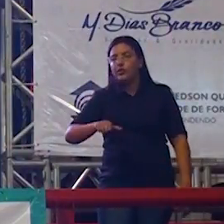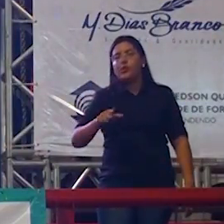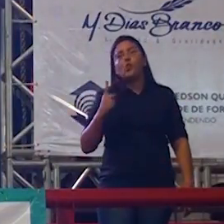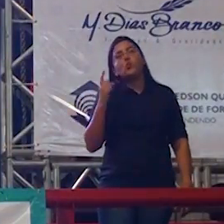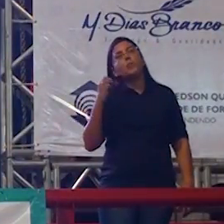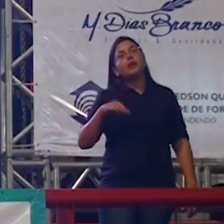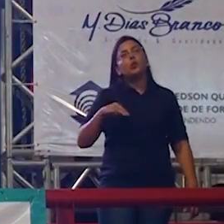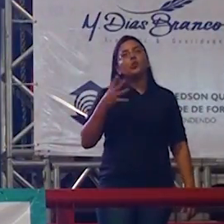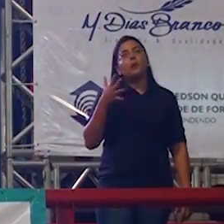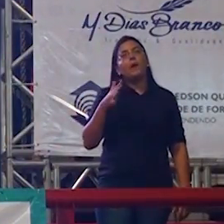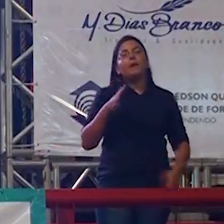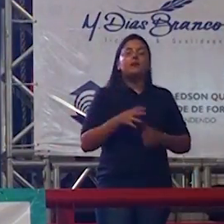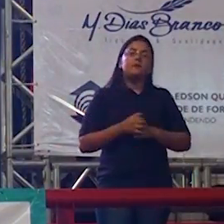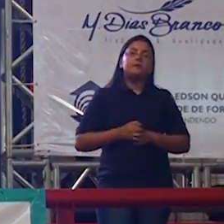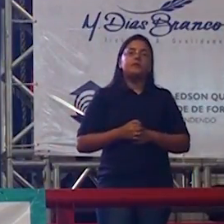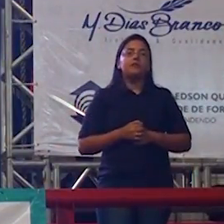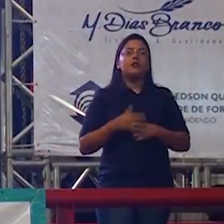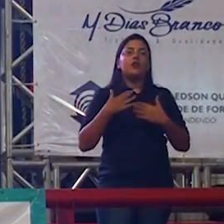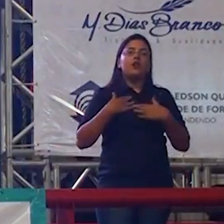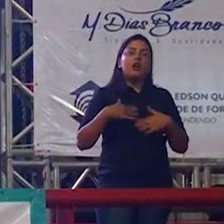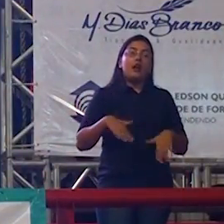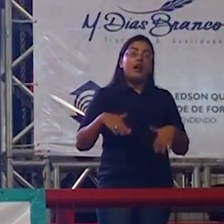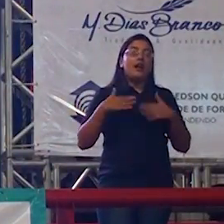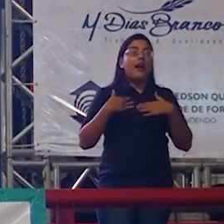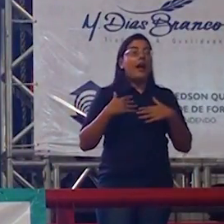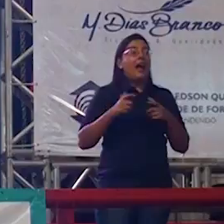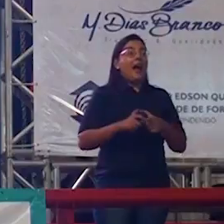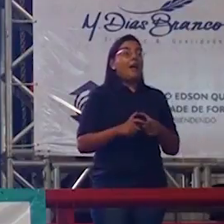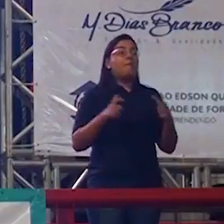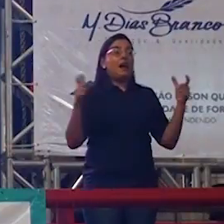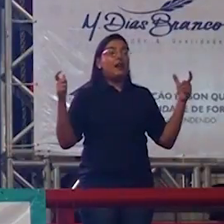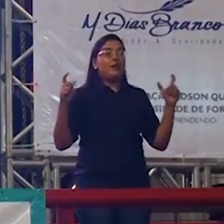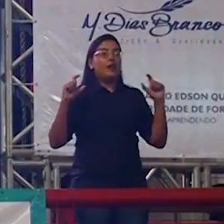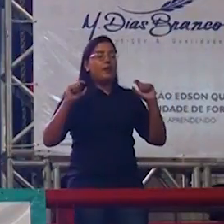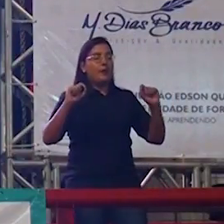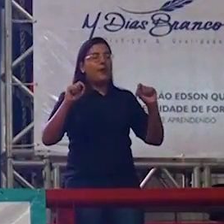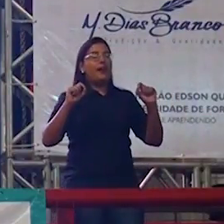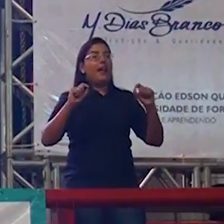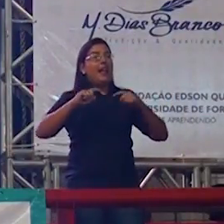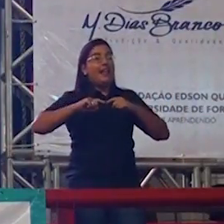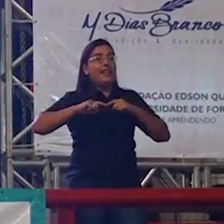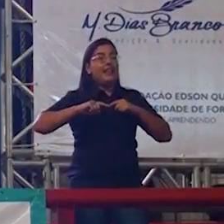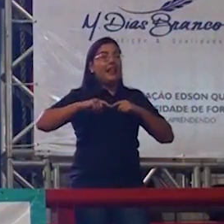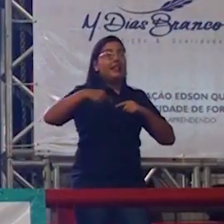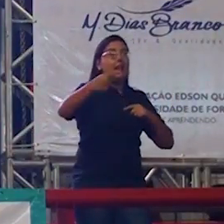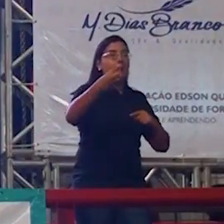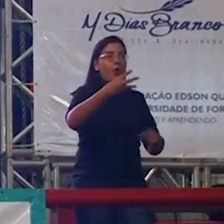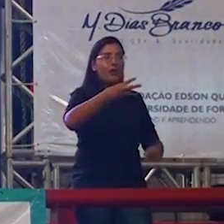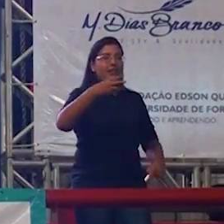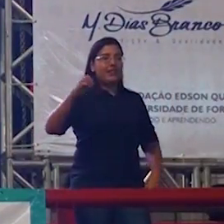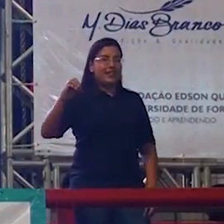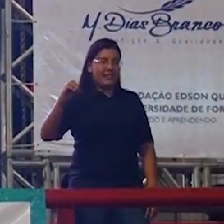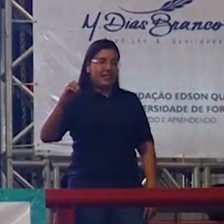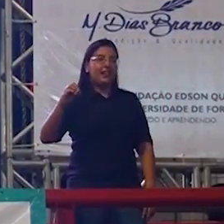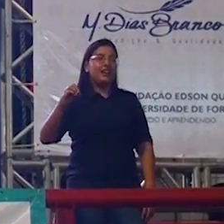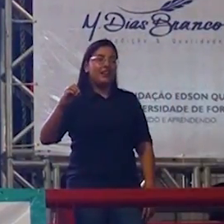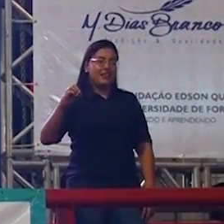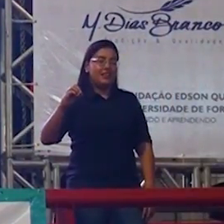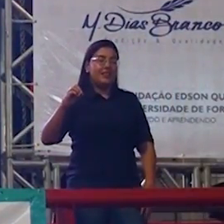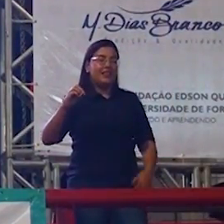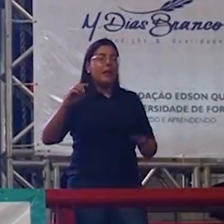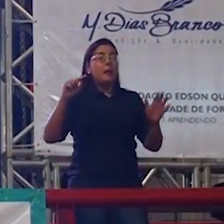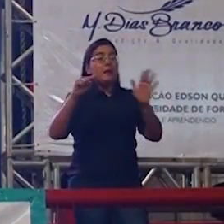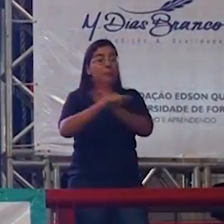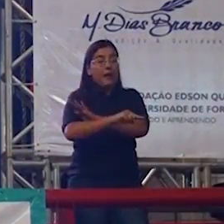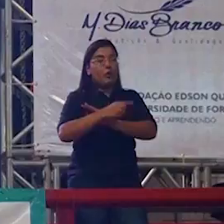mais ou menos 1 minuto, porque a maioria dos erros são depois da questão 30. Meu amigo, quando chega